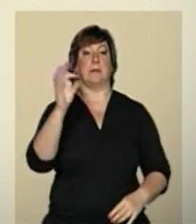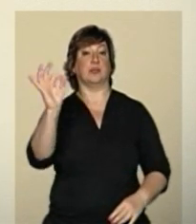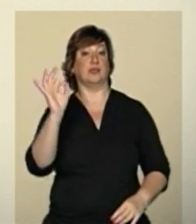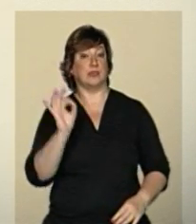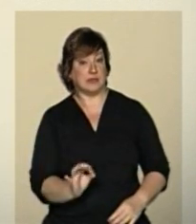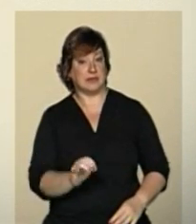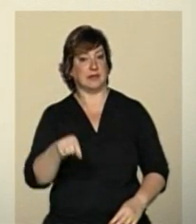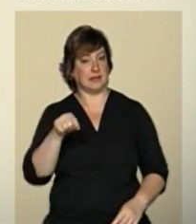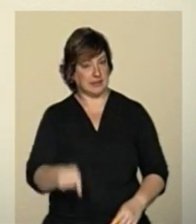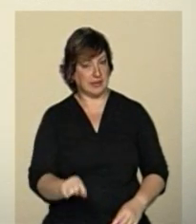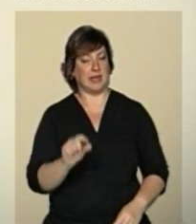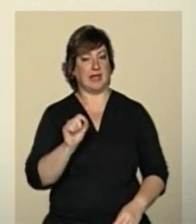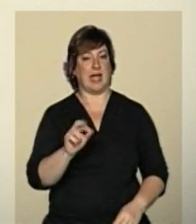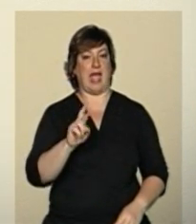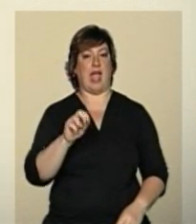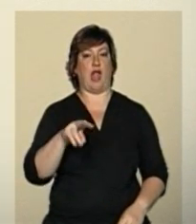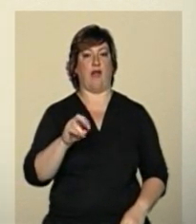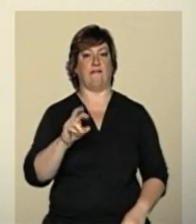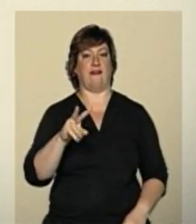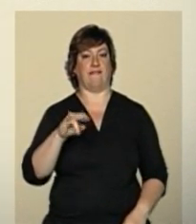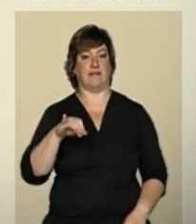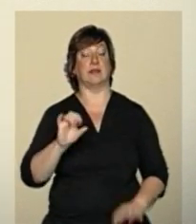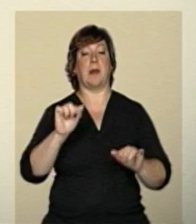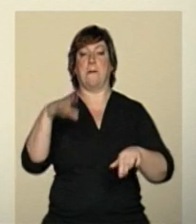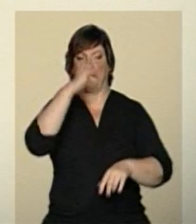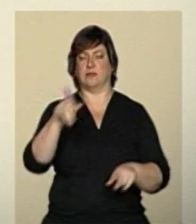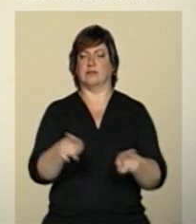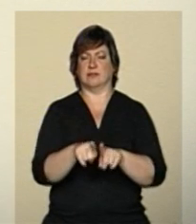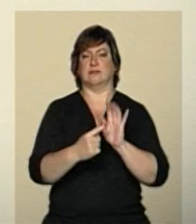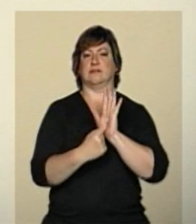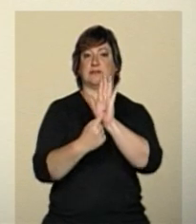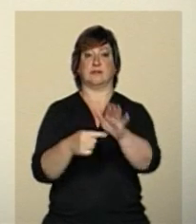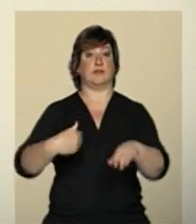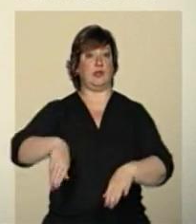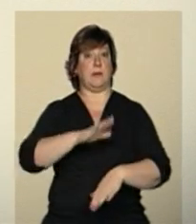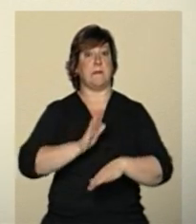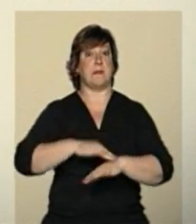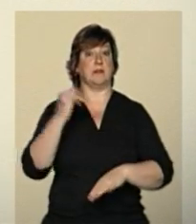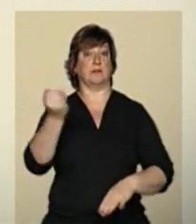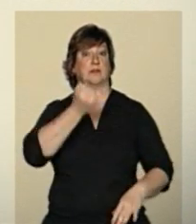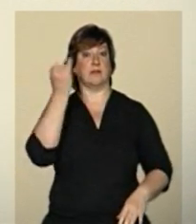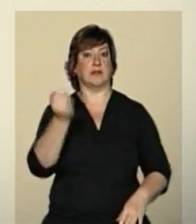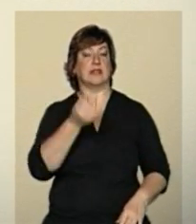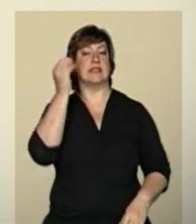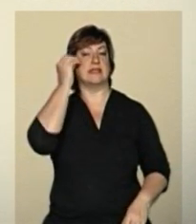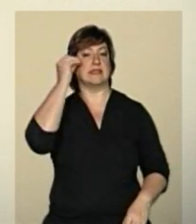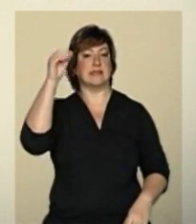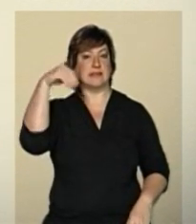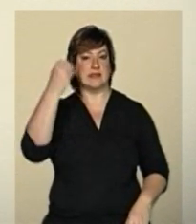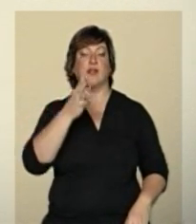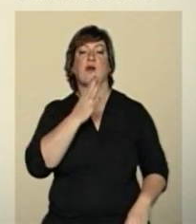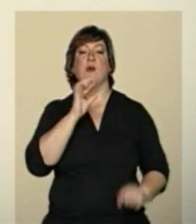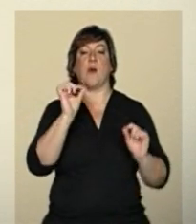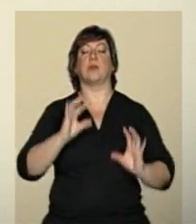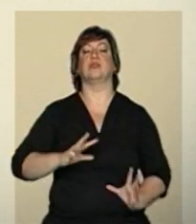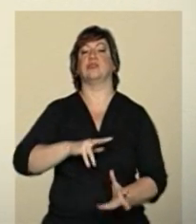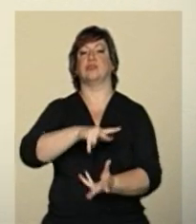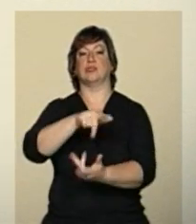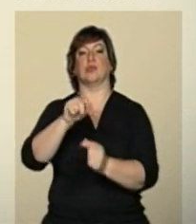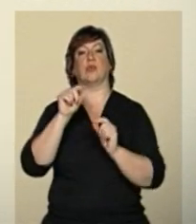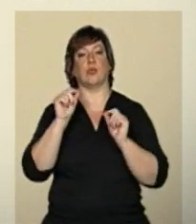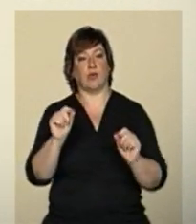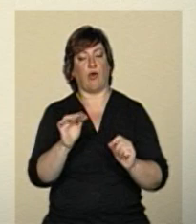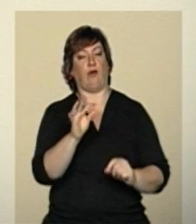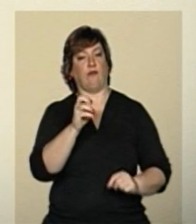13%. O Brasil também vai mostrar a nossa mais valiosa experiência, reconhecida mundialmente, que